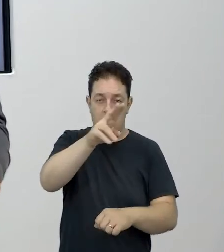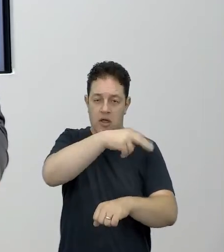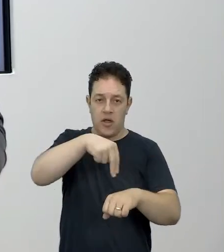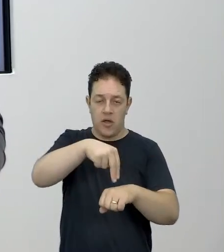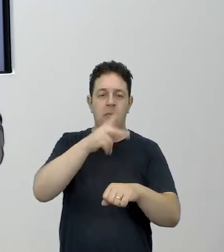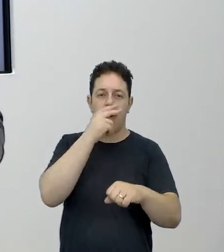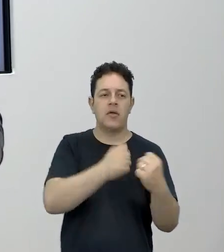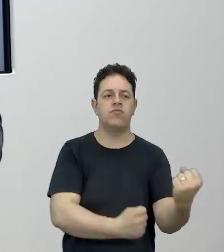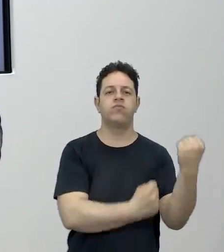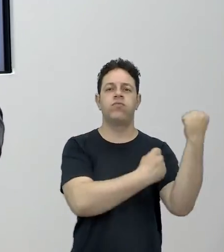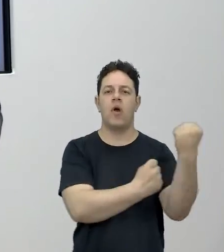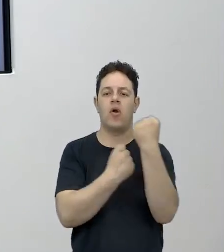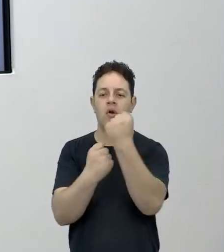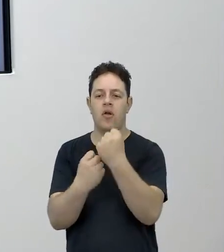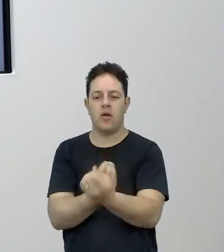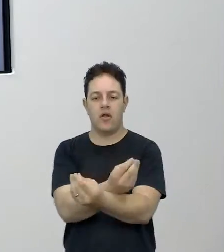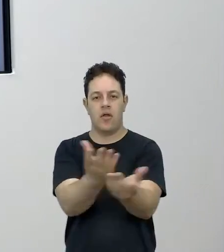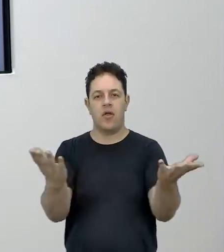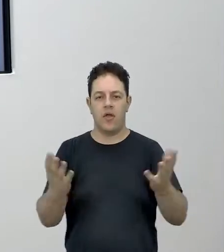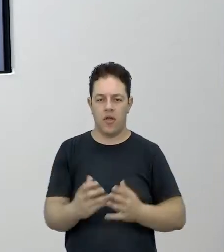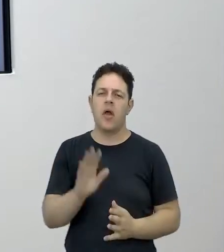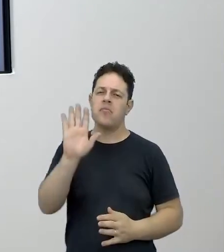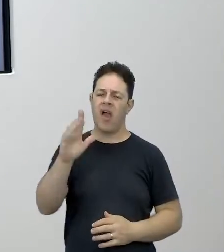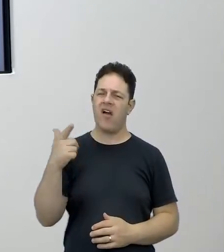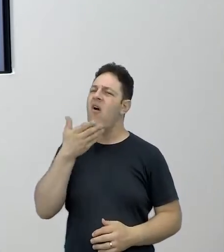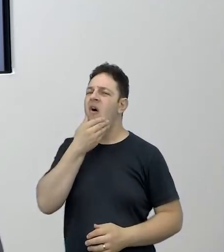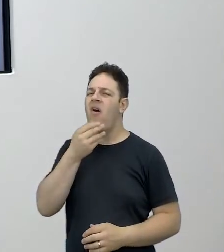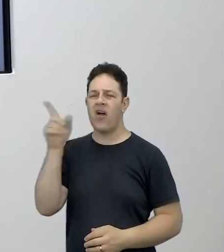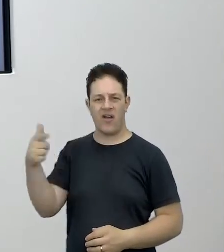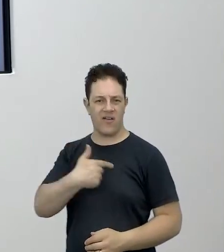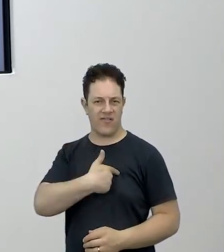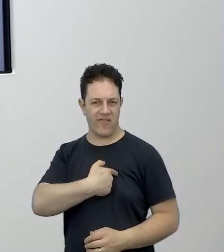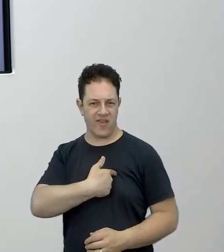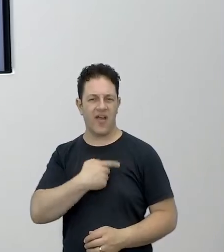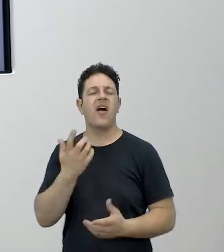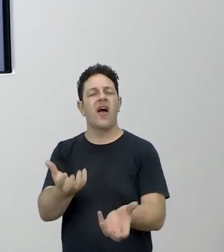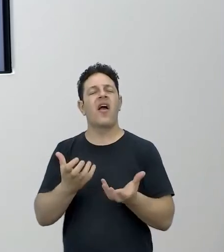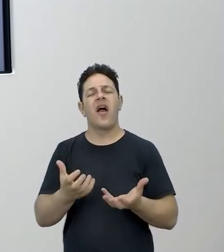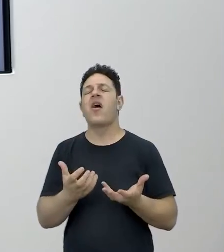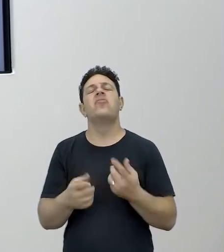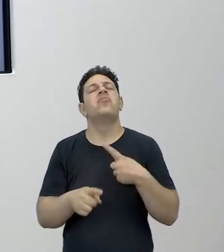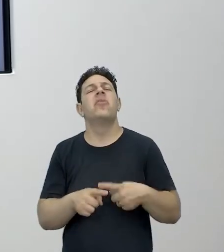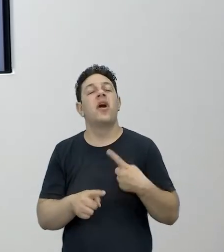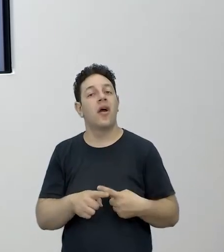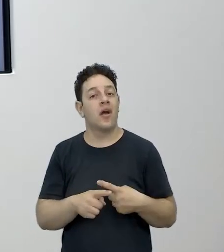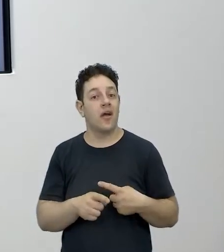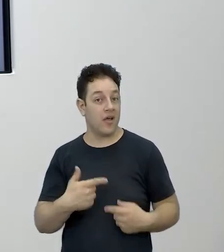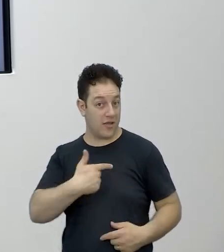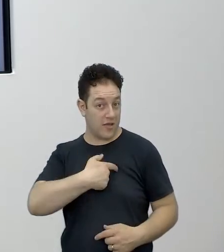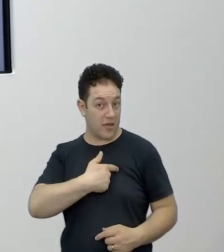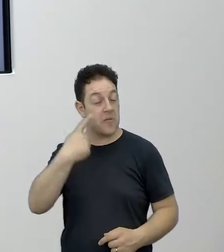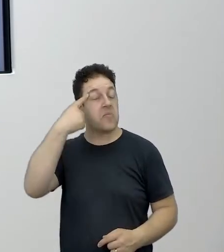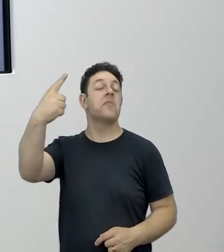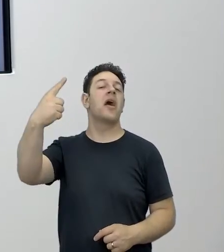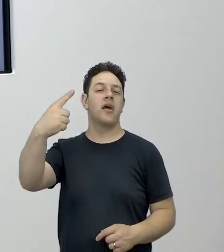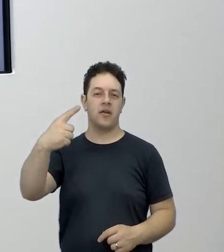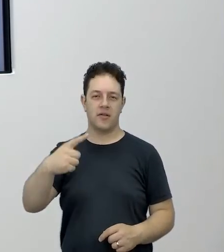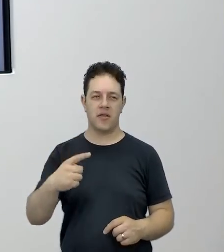nacional, ok? E por que o Vargas queria fazer isso? O Vargas acreditava que a independência